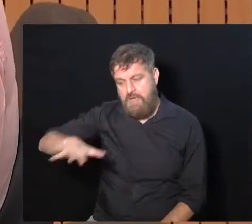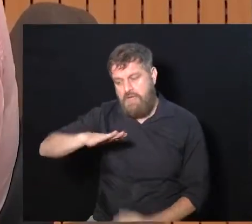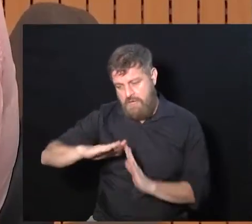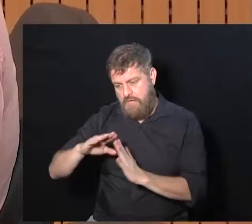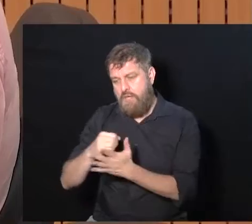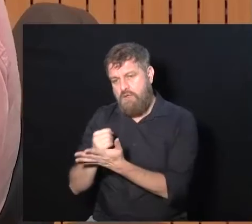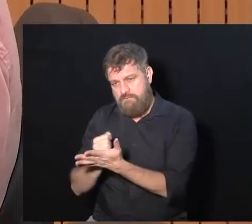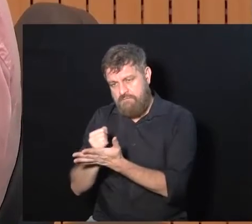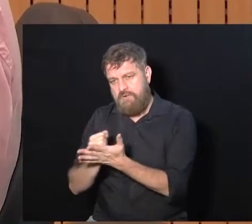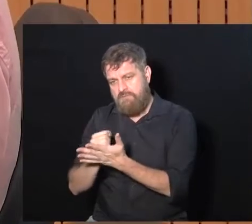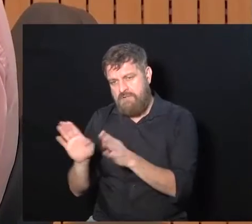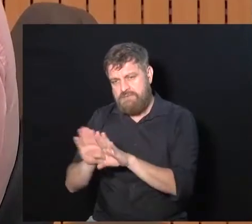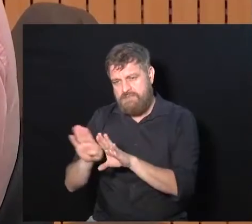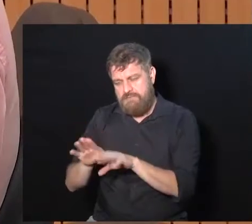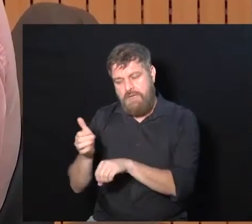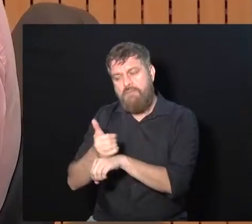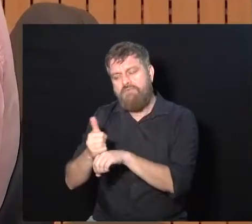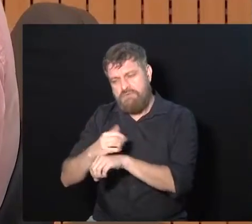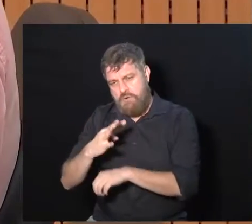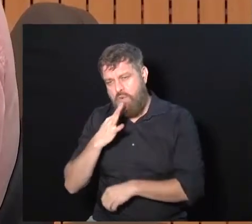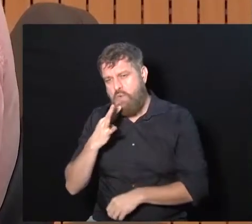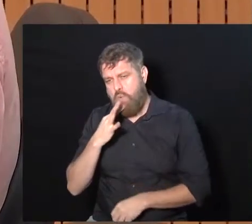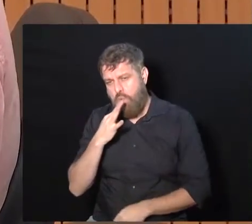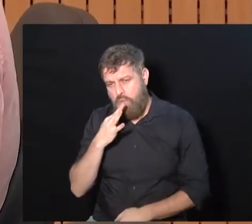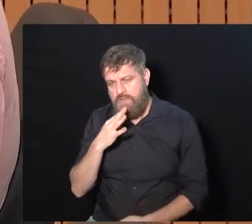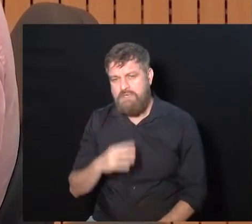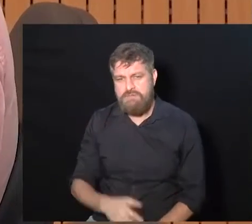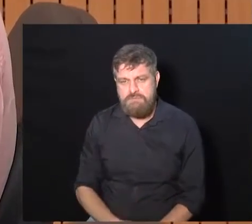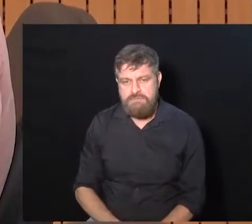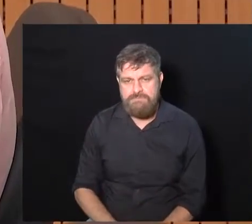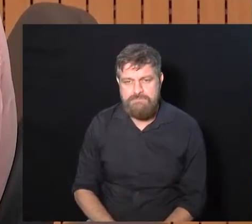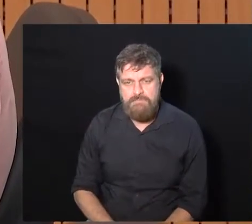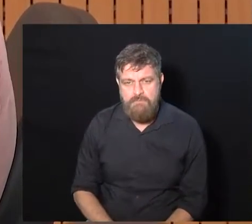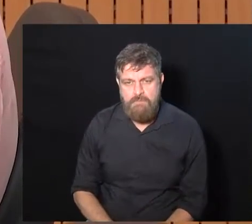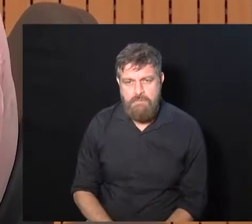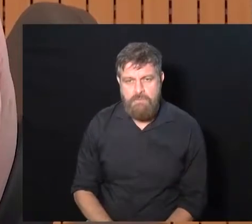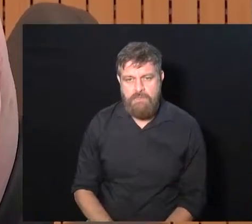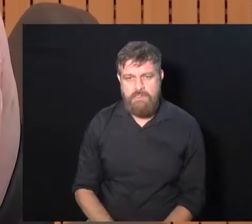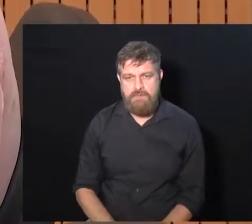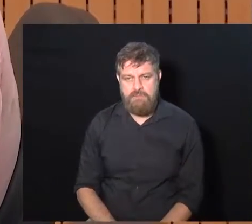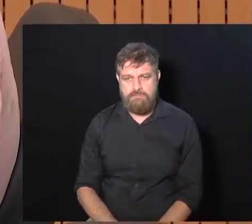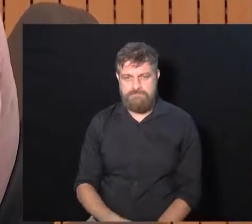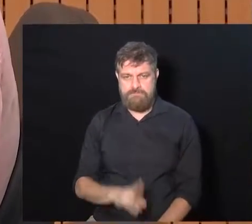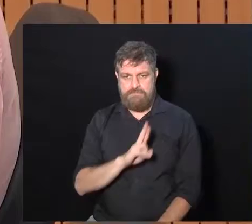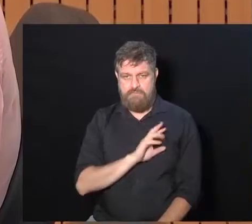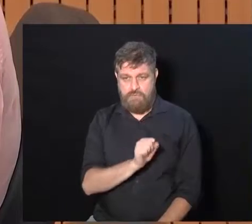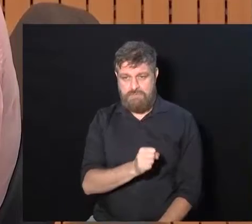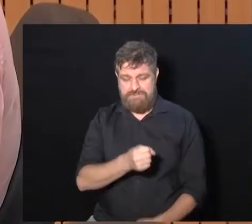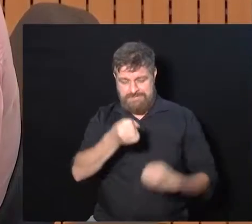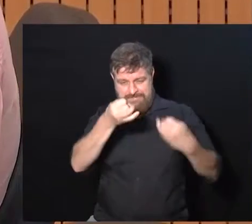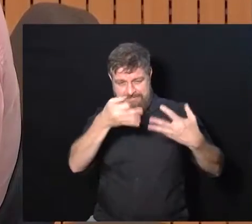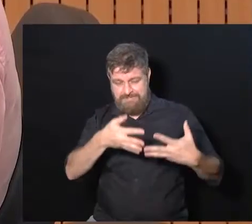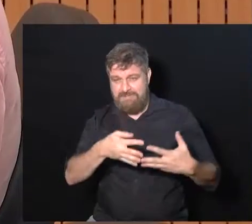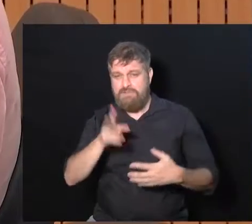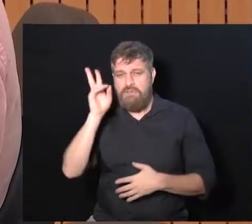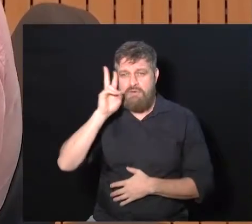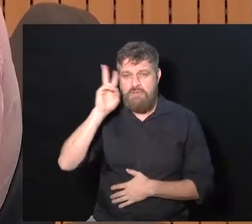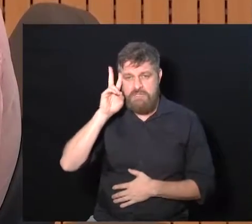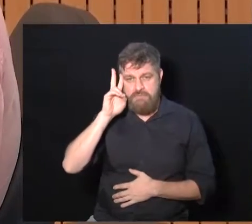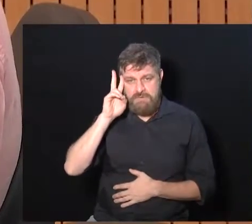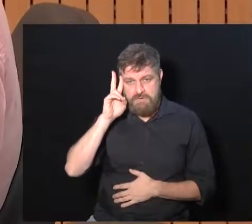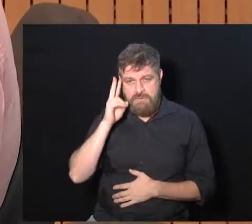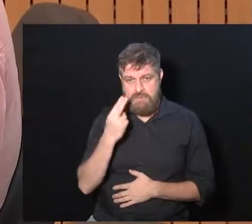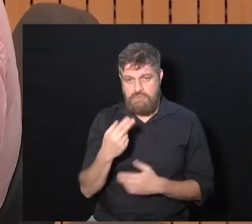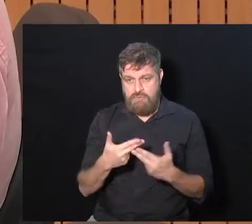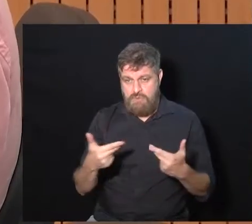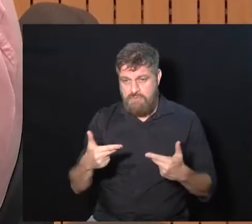sem sombra de dúvida alguma, conheço muito sobre esses medicamentos. E Rossini comentando, eu lembrei de 2 fatos que